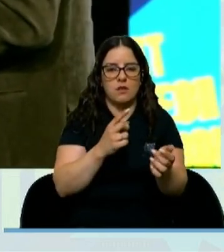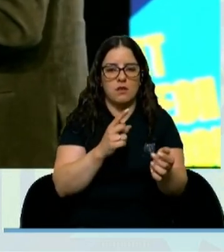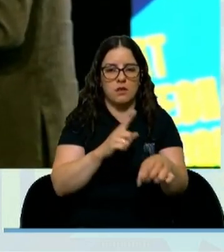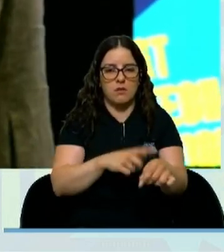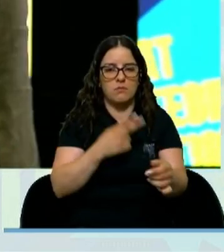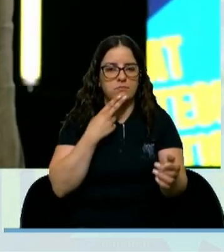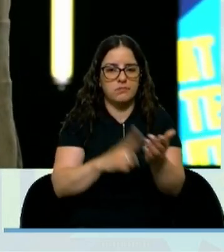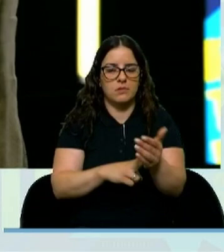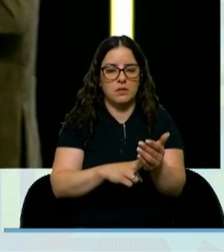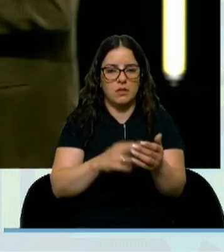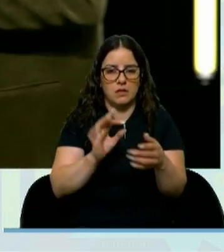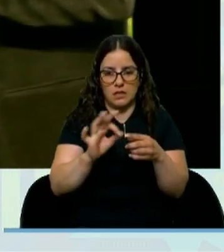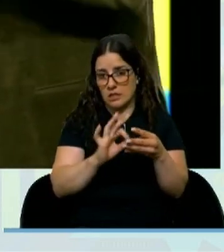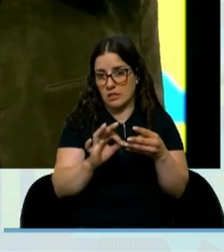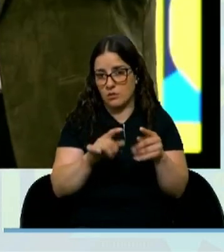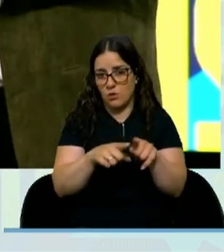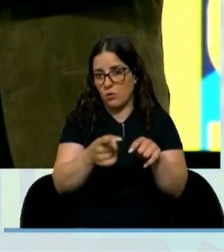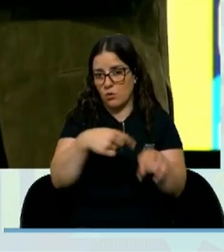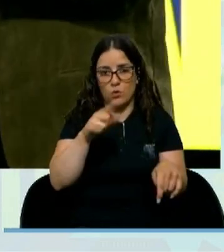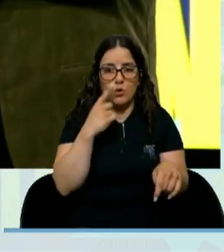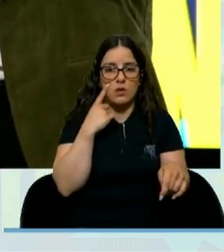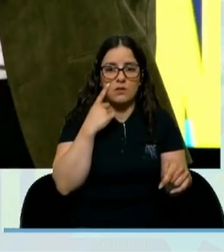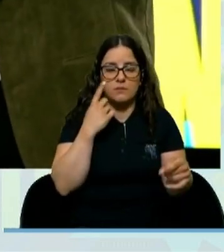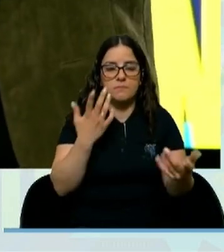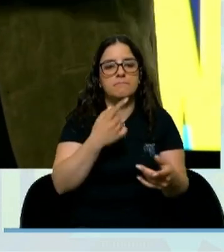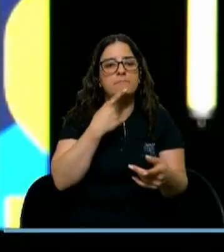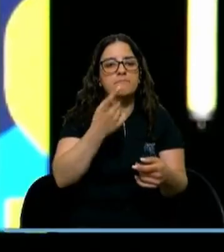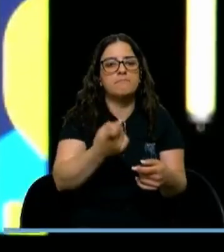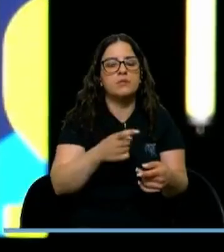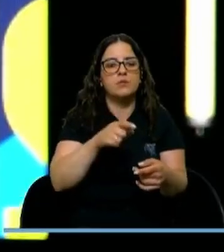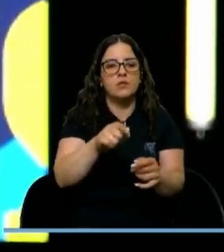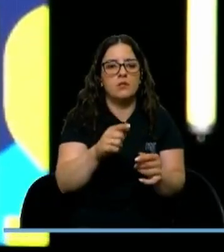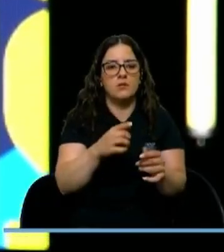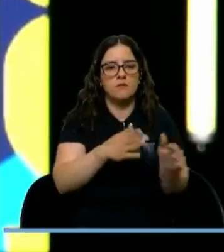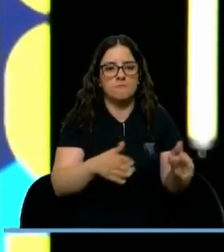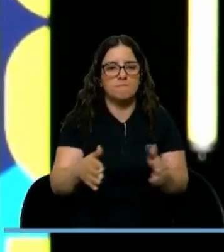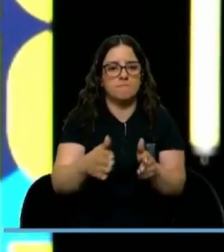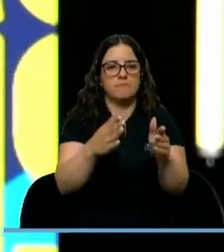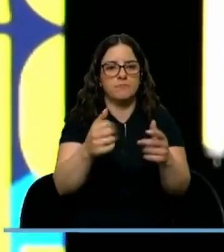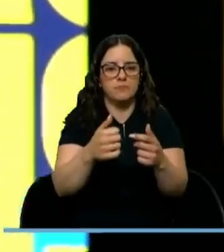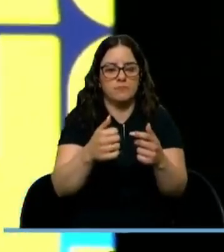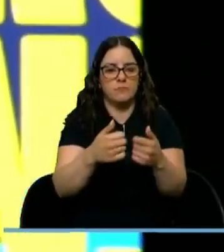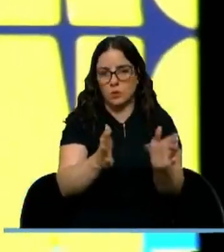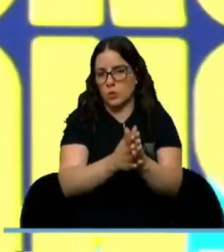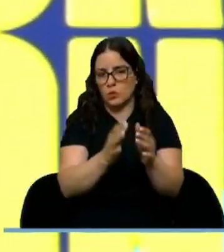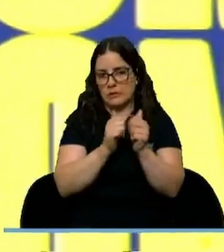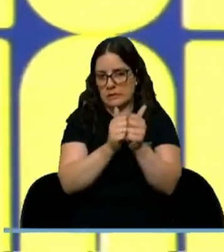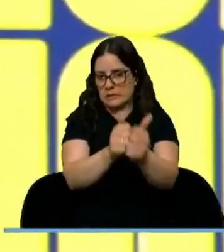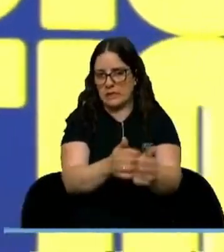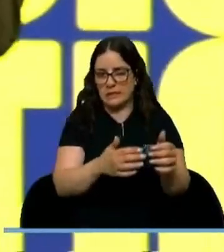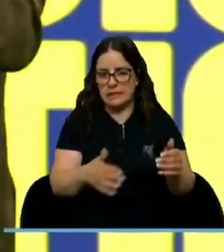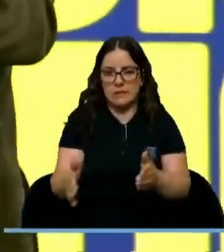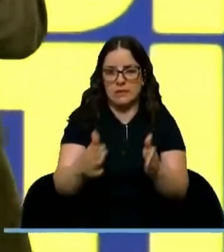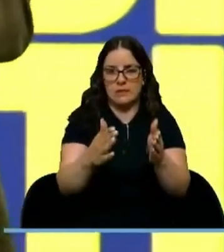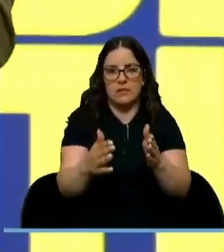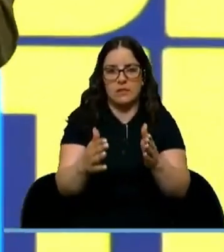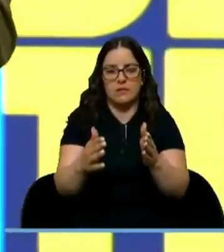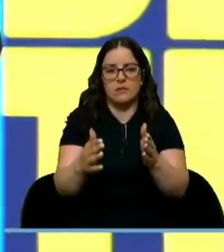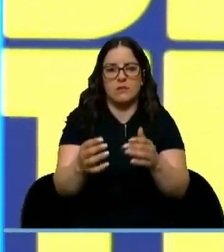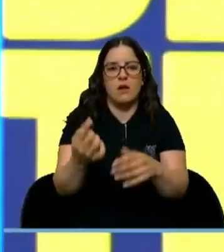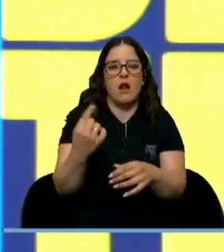conhecemos. A pergunta é, será que, apesar de haver esta direção que toda a gente está a seguir, será que há outra